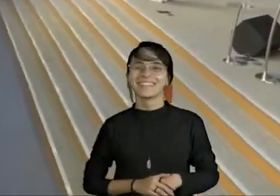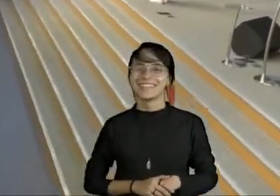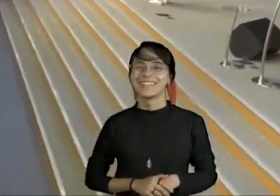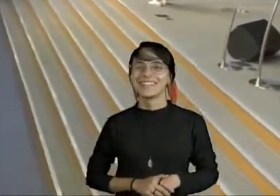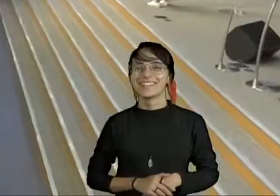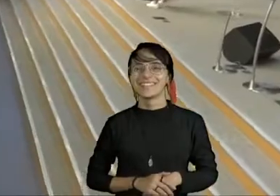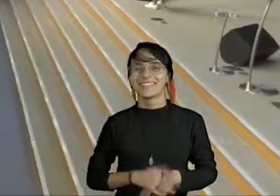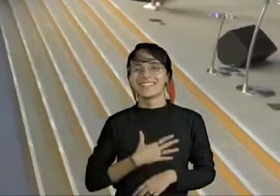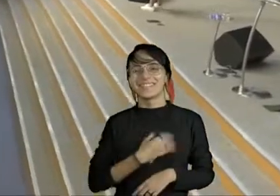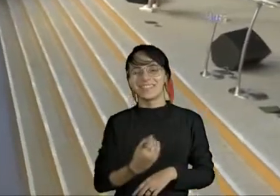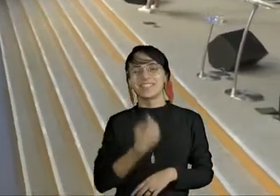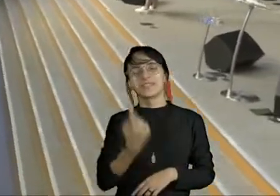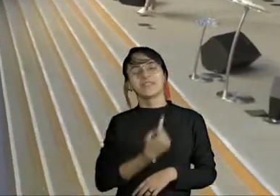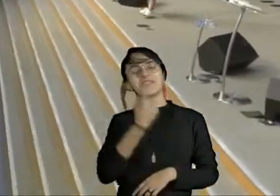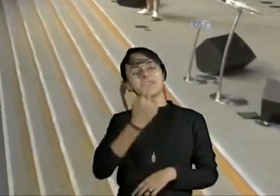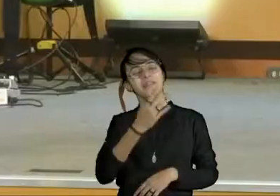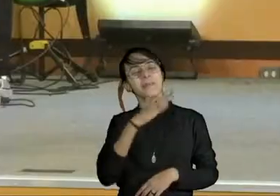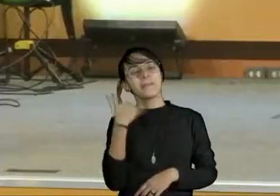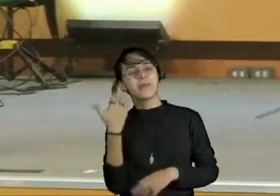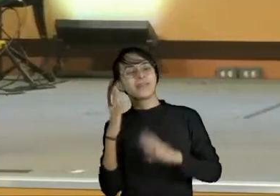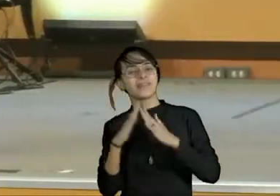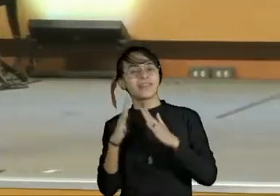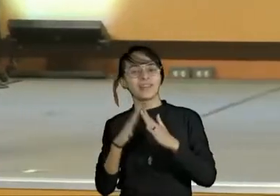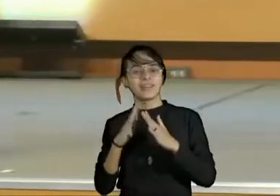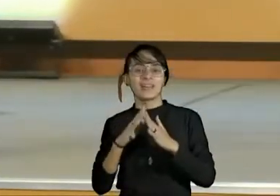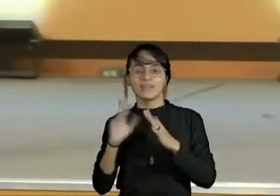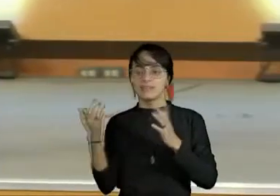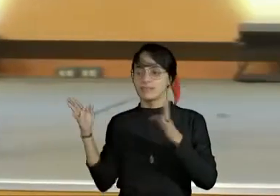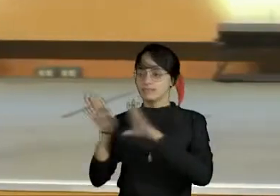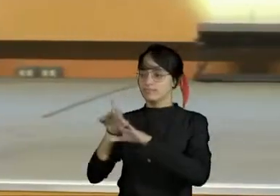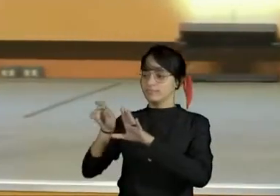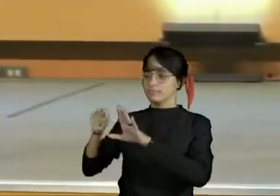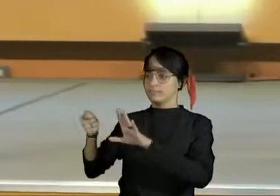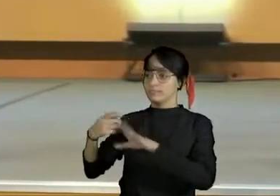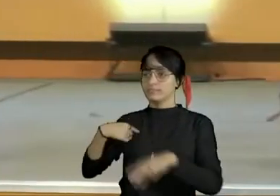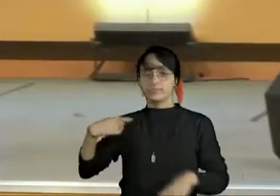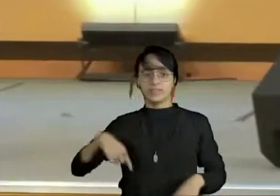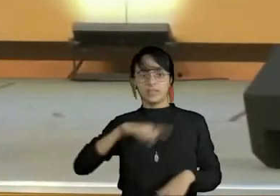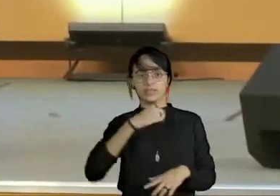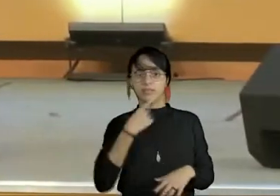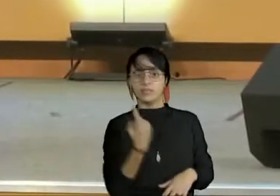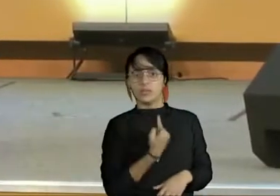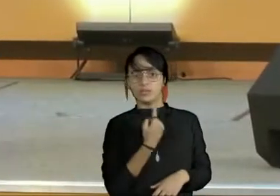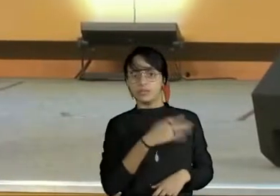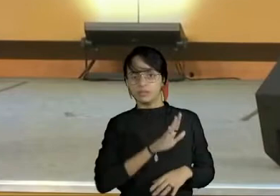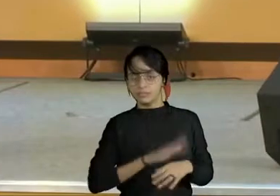Filho único, morto, sozinho dentro de casa. Pegou sozinho, trancou sozinho, chamou sozinho, está indo sozinho.